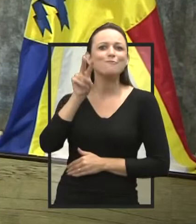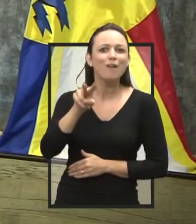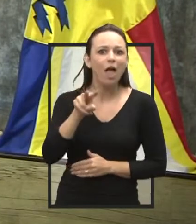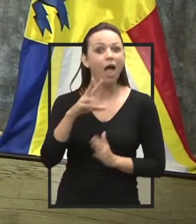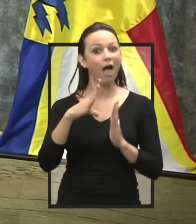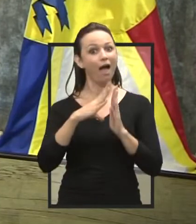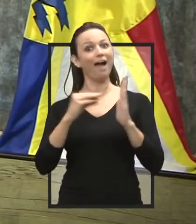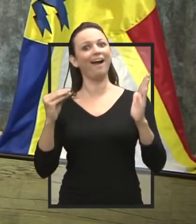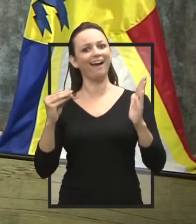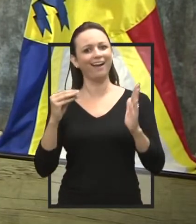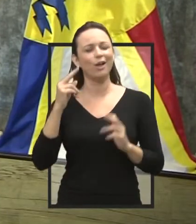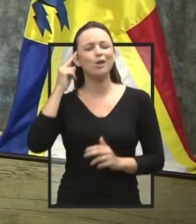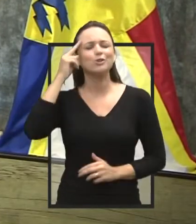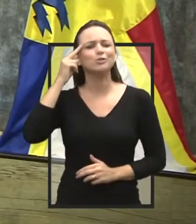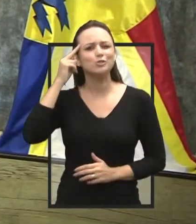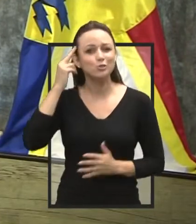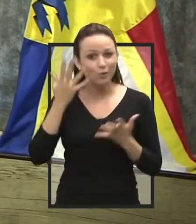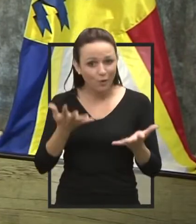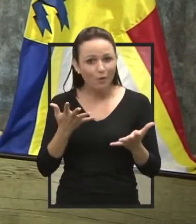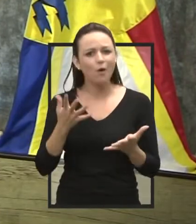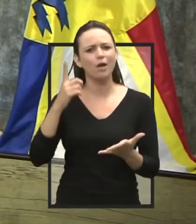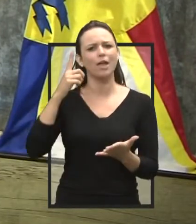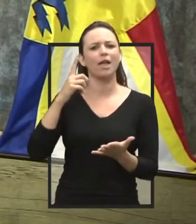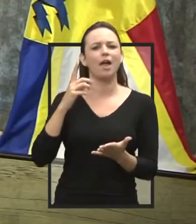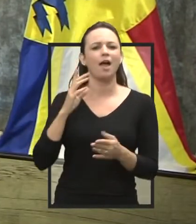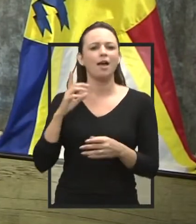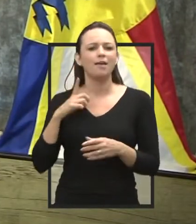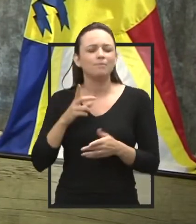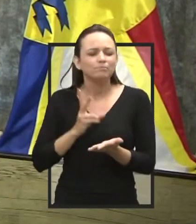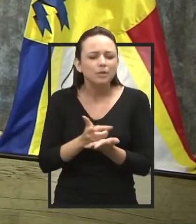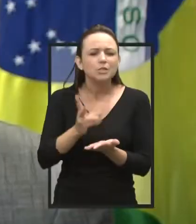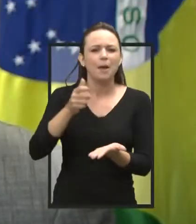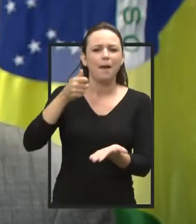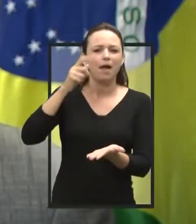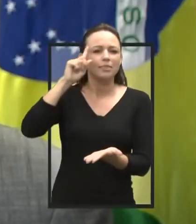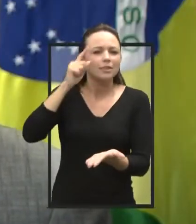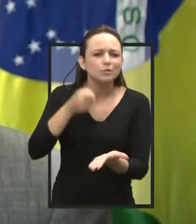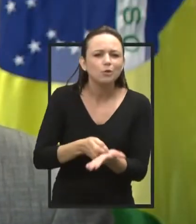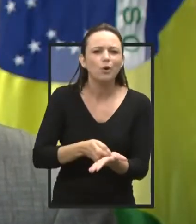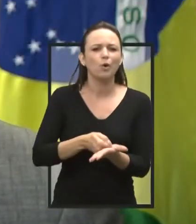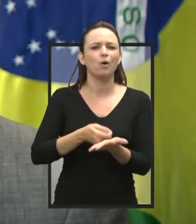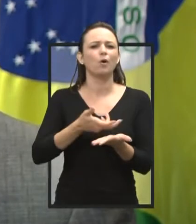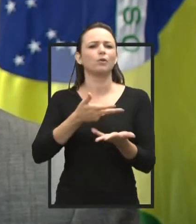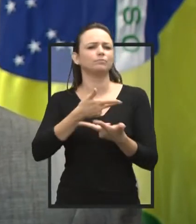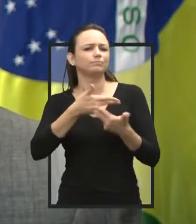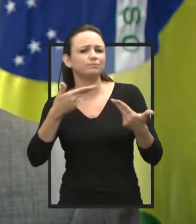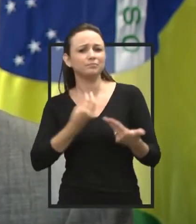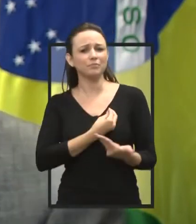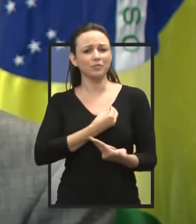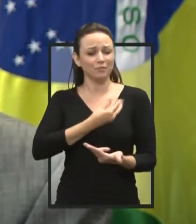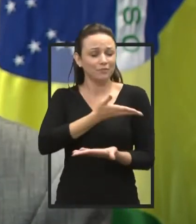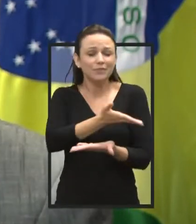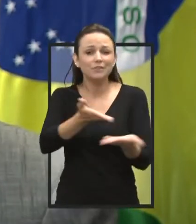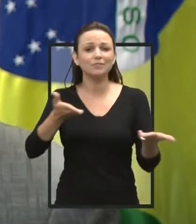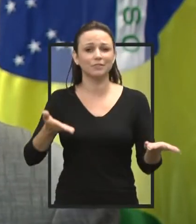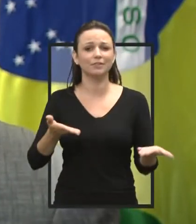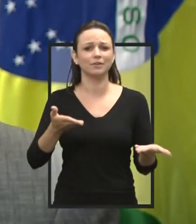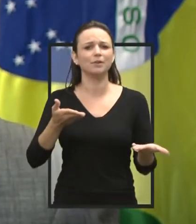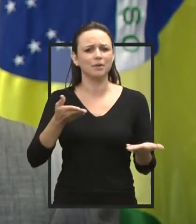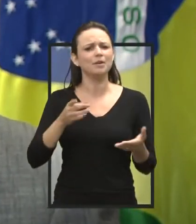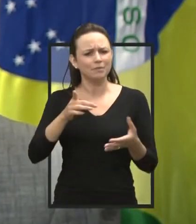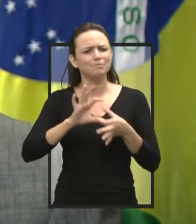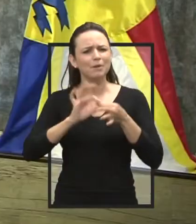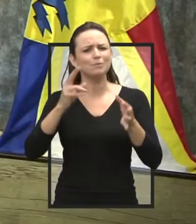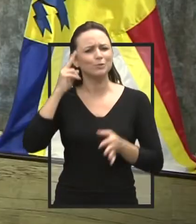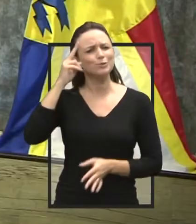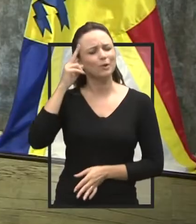em estar fazendo parte das decisões da sua cidade, do lugar onde você vive. Permita-se sonhar, querido. Se